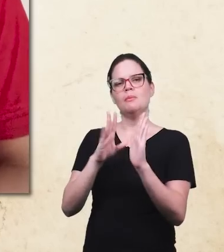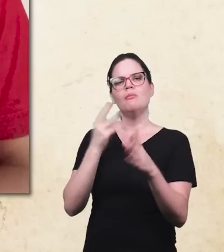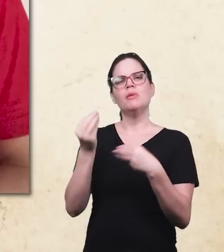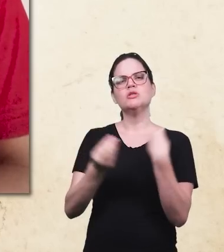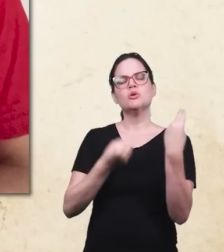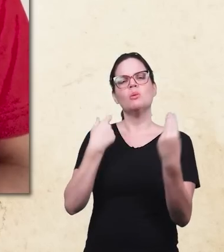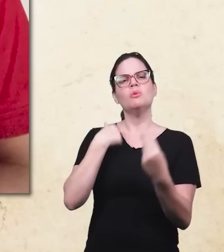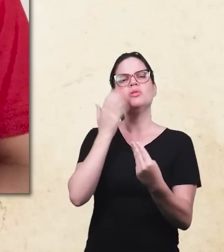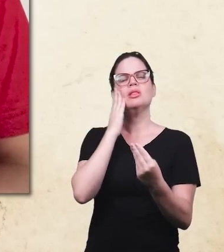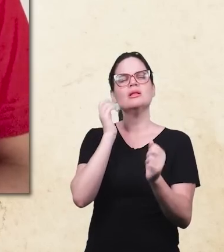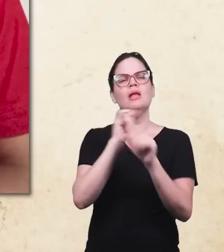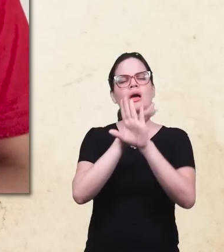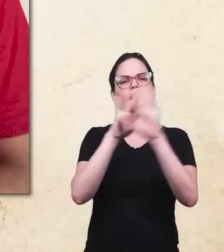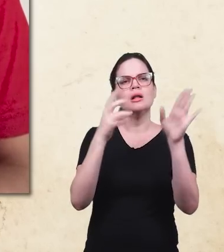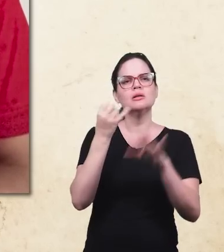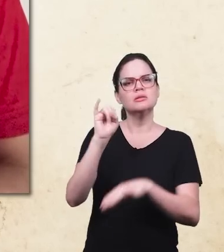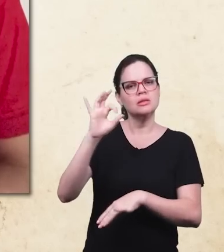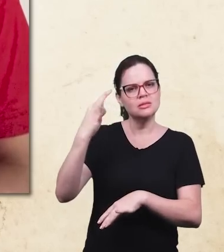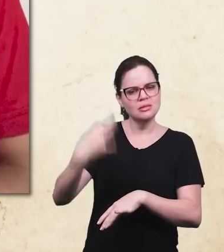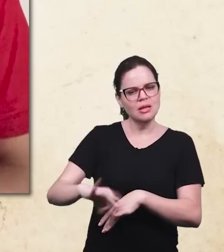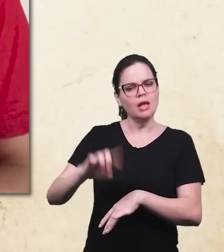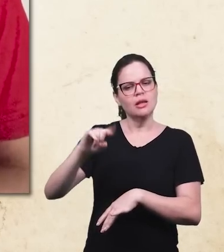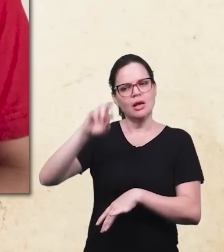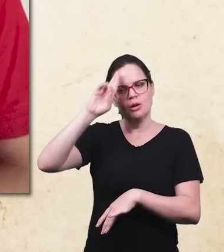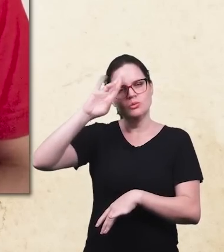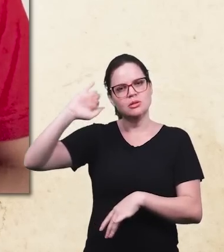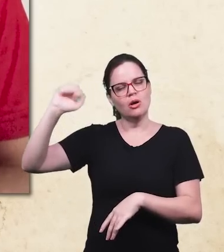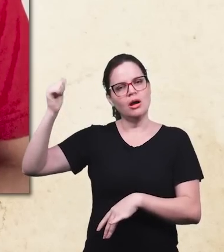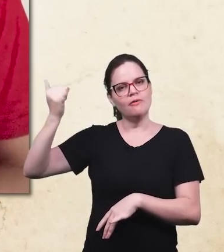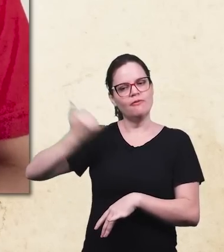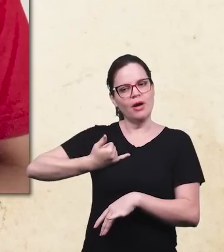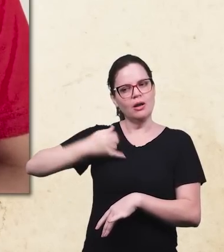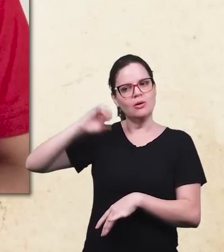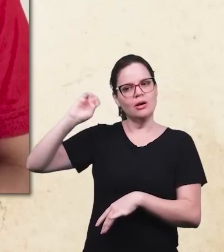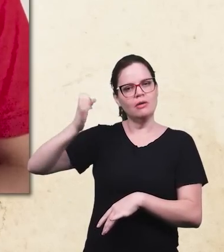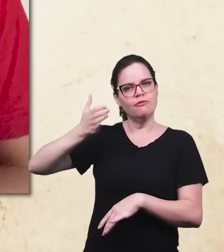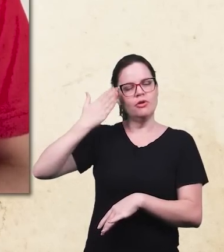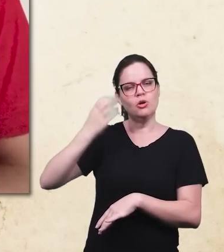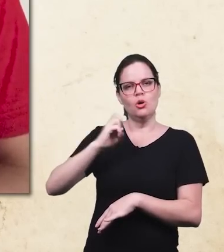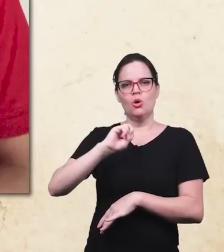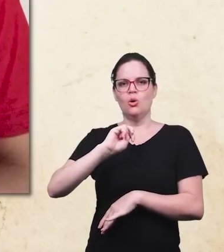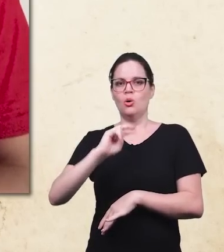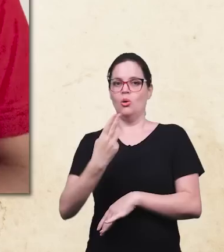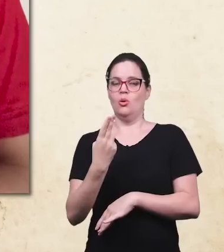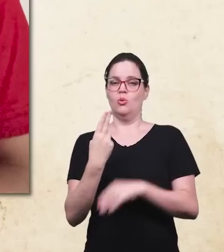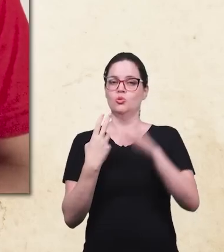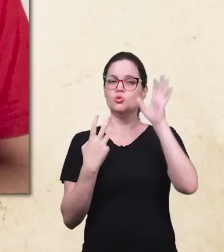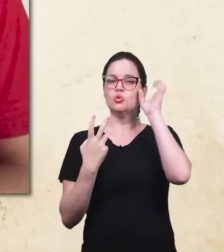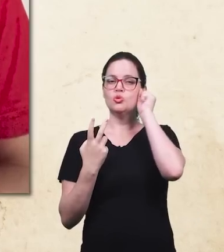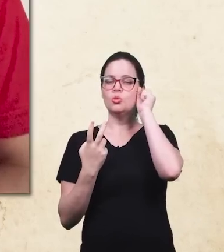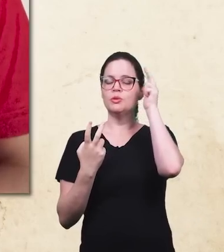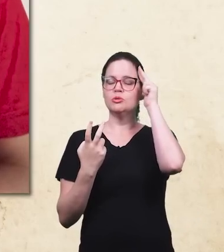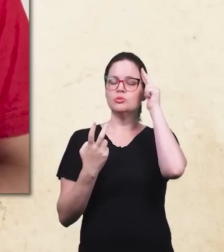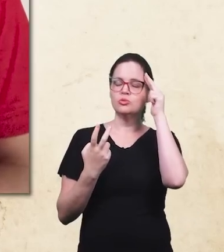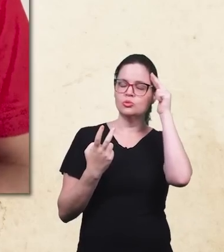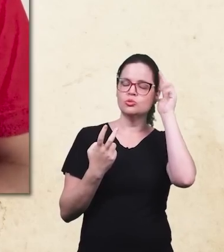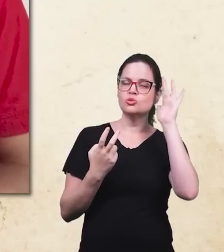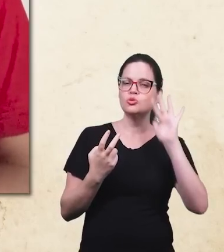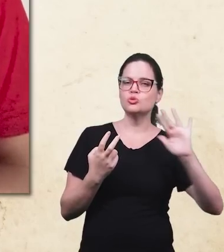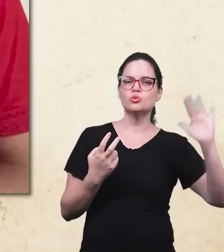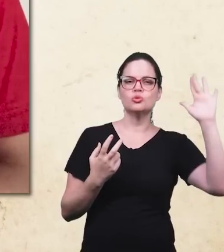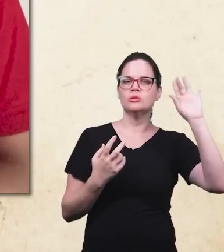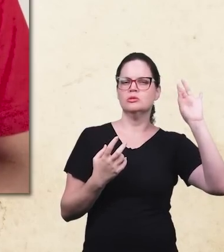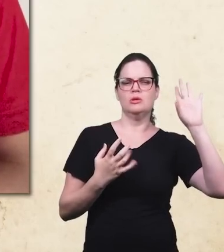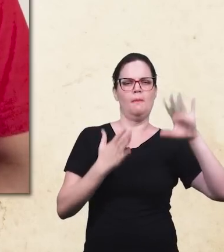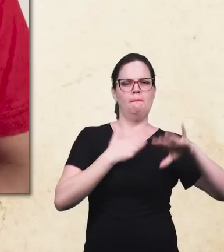se algum sonho ele veio da parte do Senhor, com elementos proféticos, ou se esse sonho ele